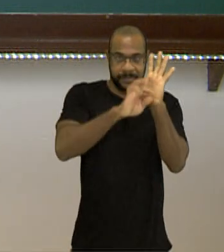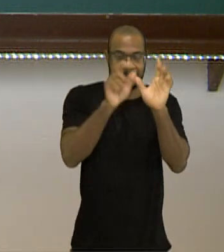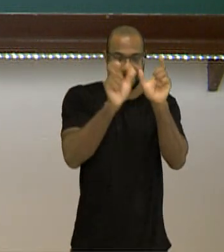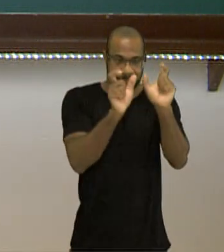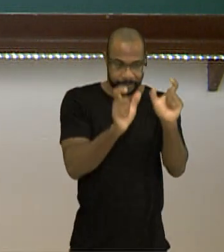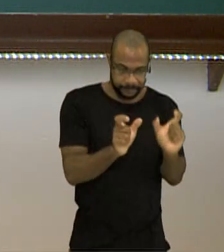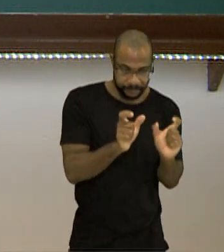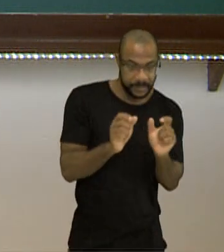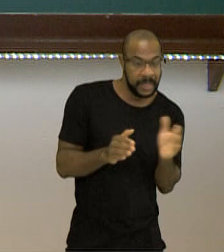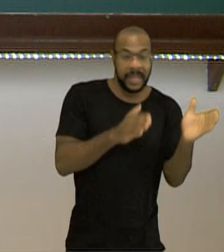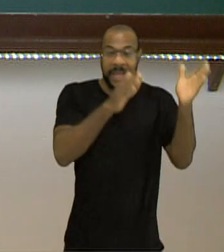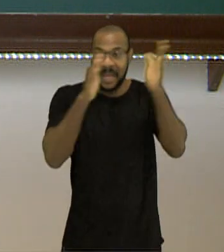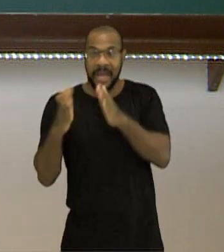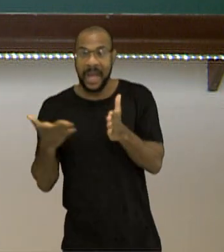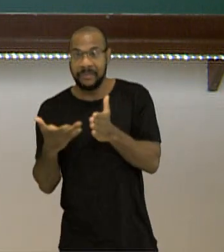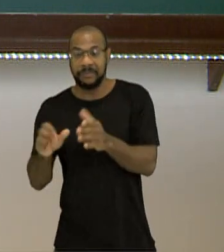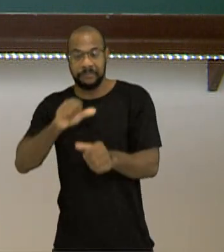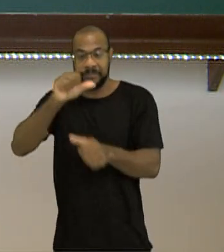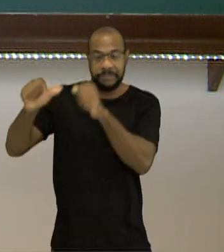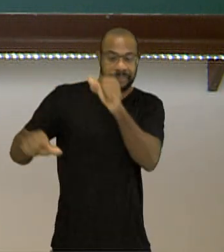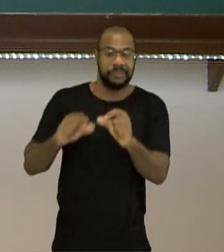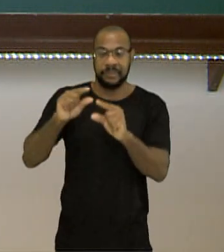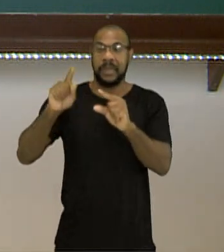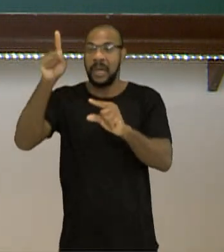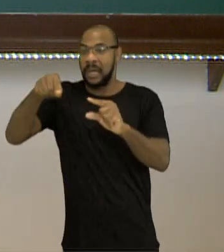mudando o sentido das palavras da notícia.